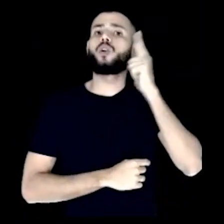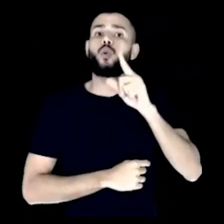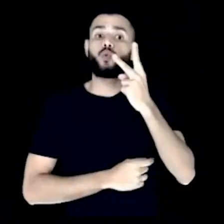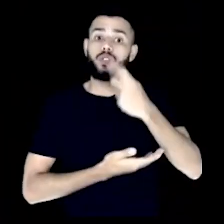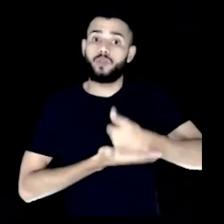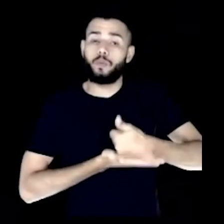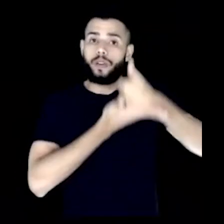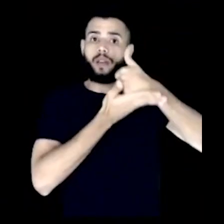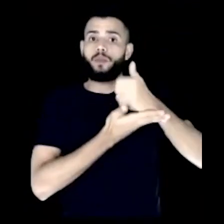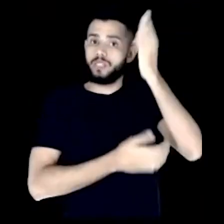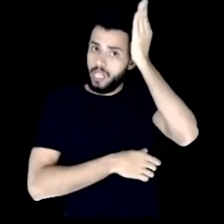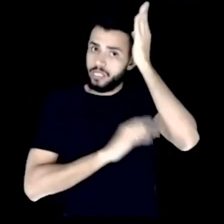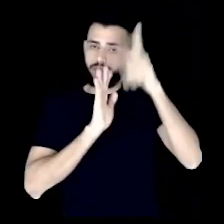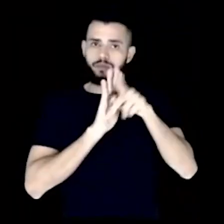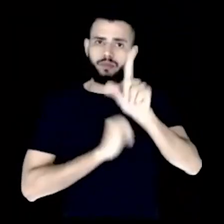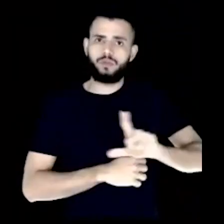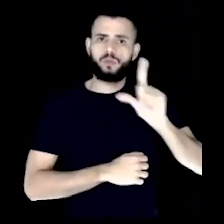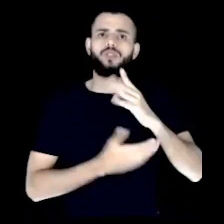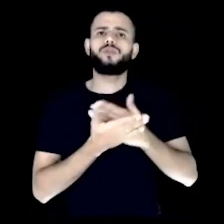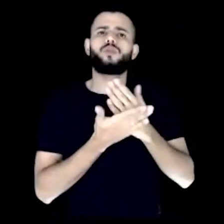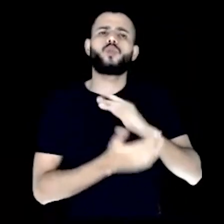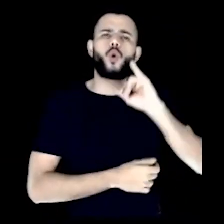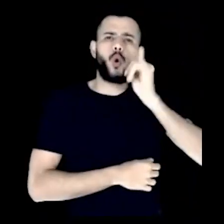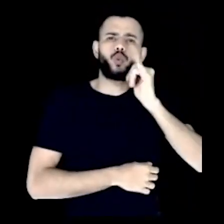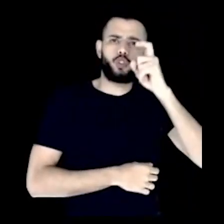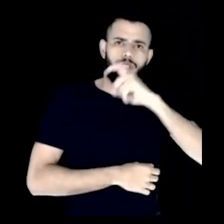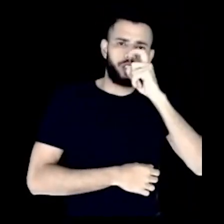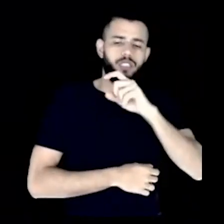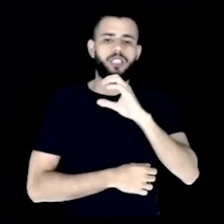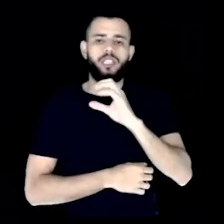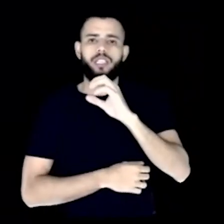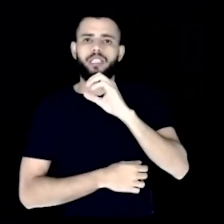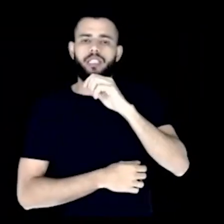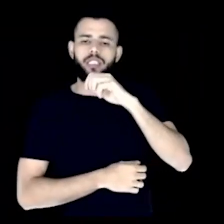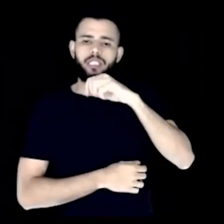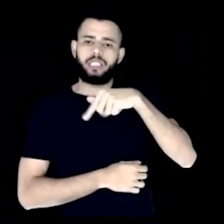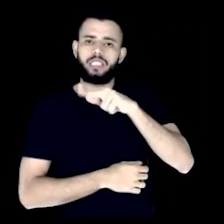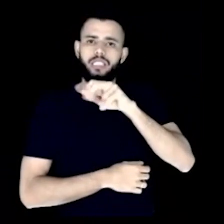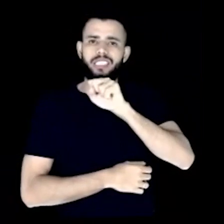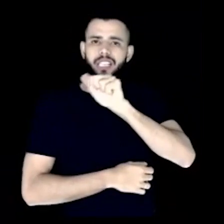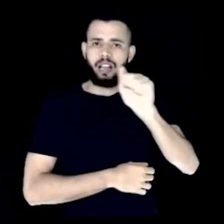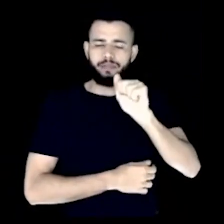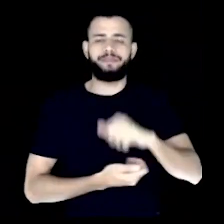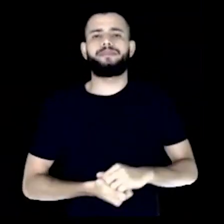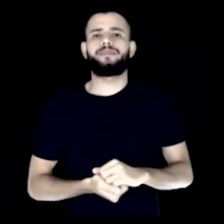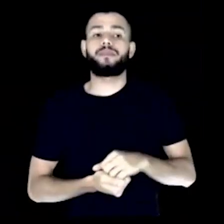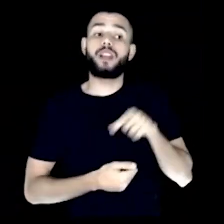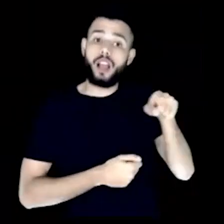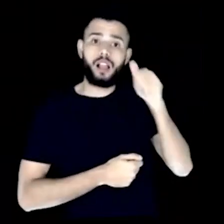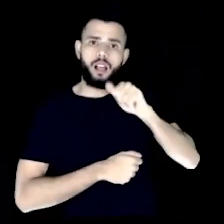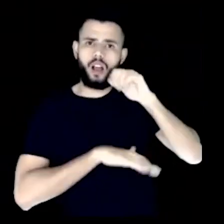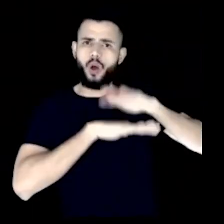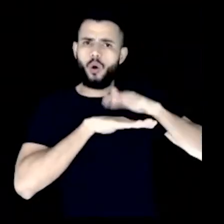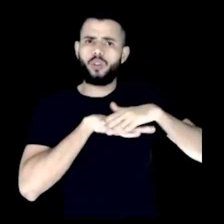ganhou 2 vezes o Prêmio Sesc de Literatura, com os livros Contos de Mentira e Quissá, respectivamente. Ela também é